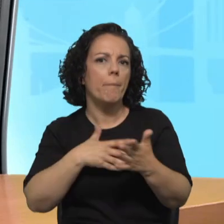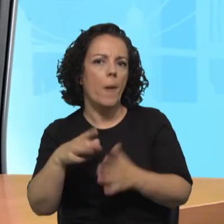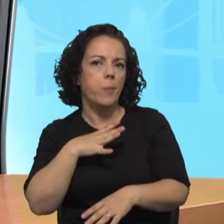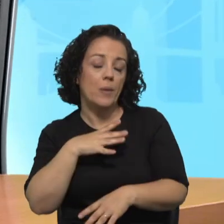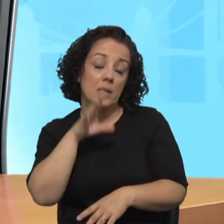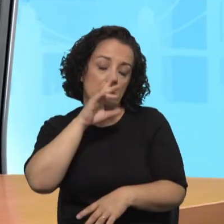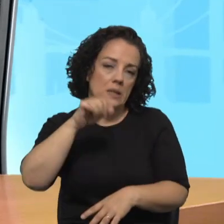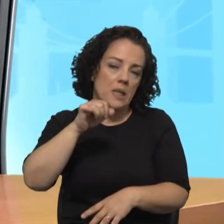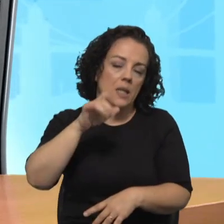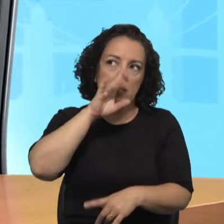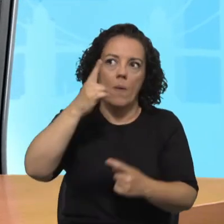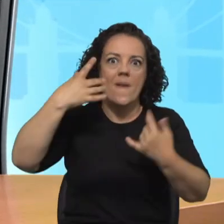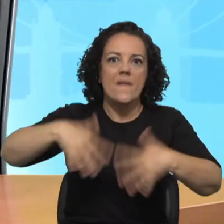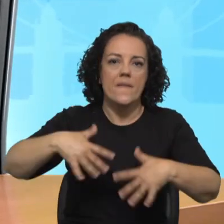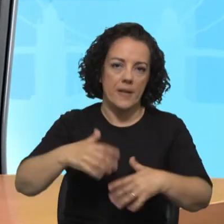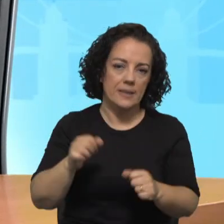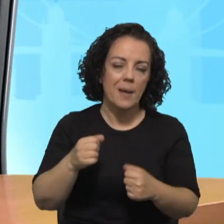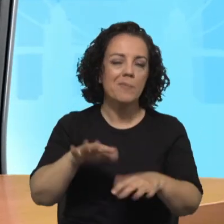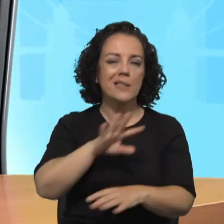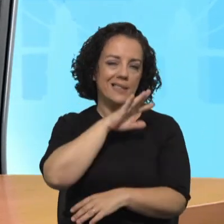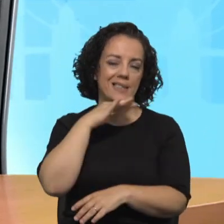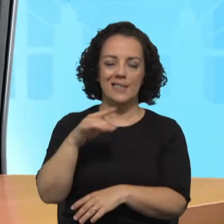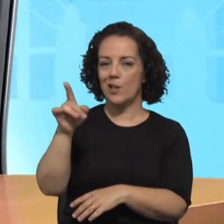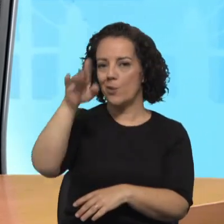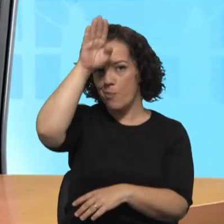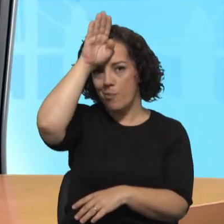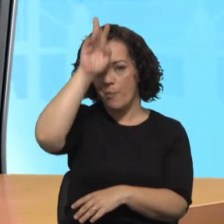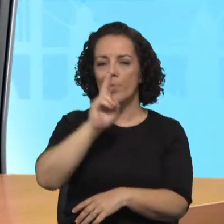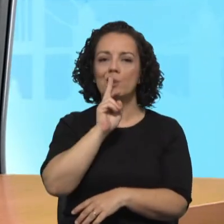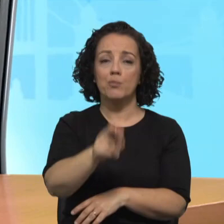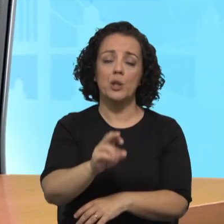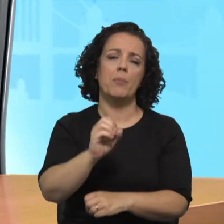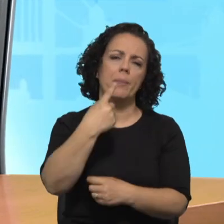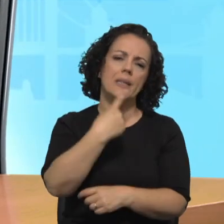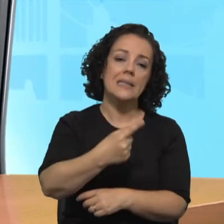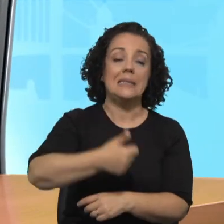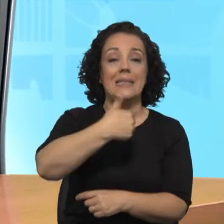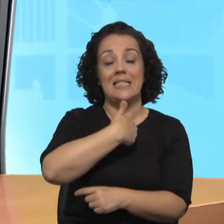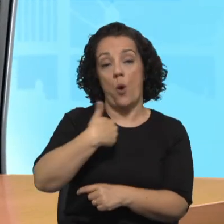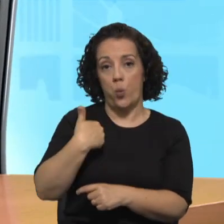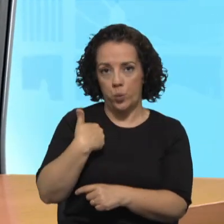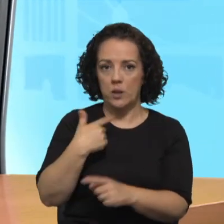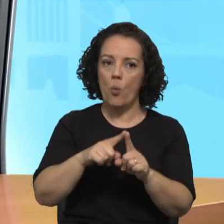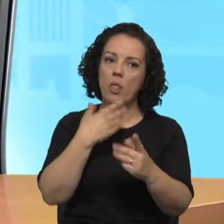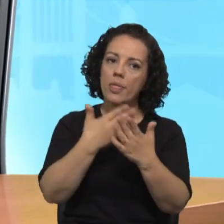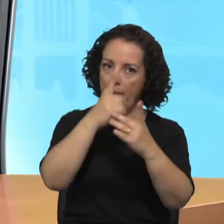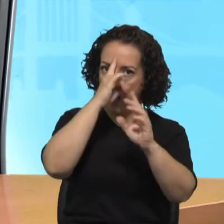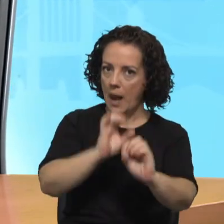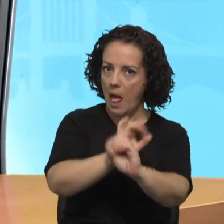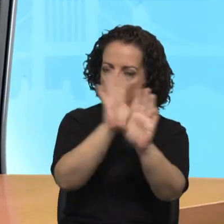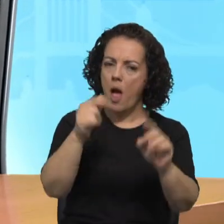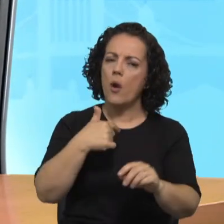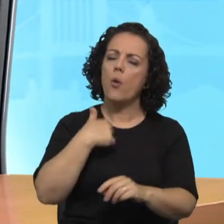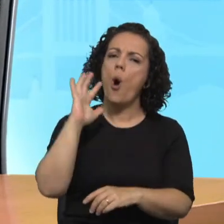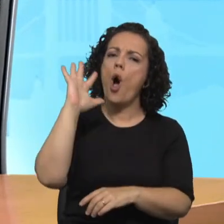Claro. Mas foi muito interessante a resposta que o Papa deu, porque primeiro falou da saúde, não é? Para ficar claro o que é que lhe tinha